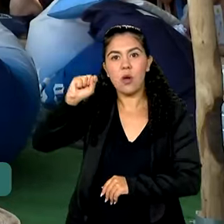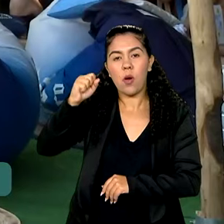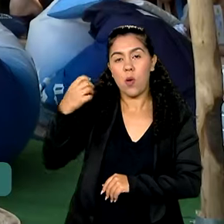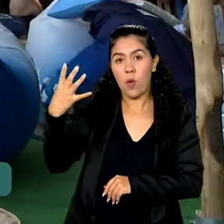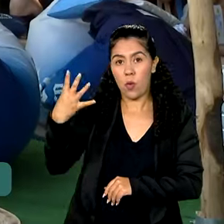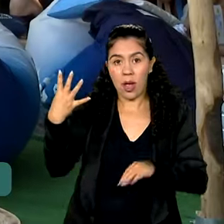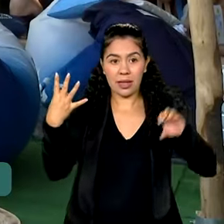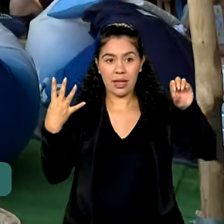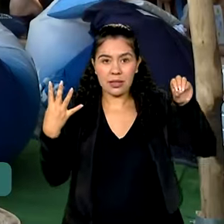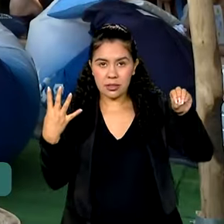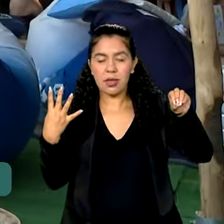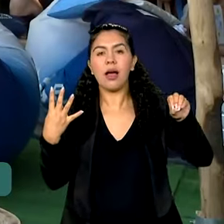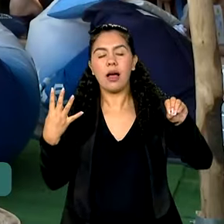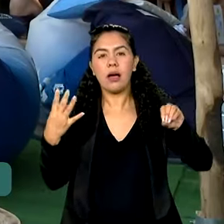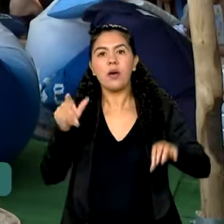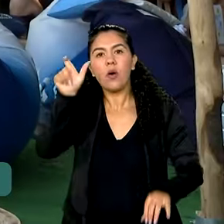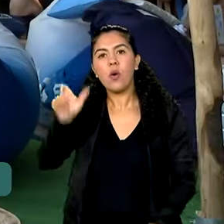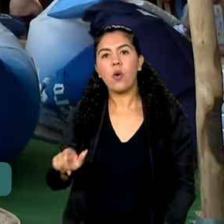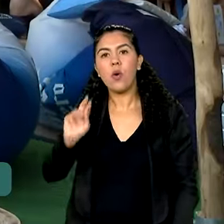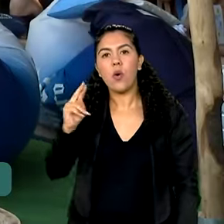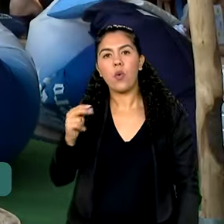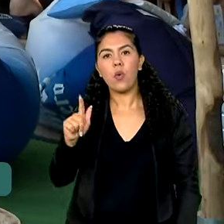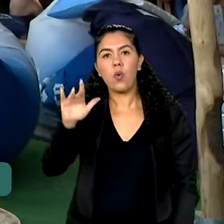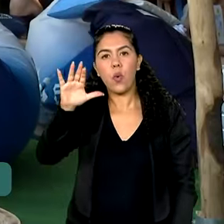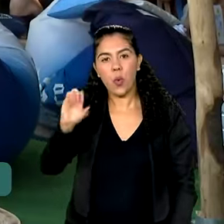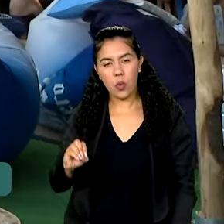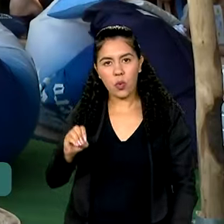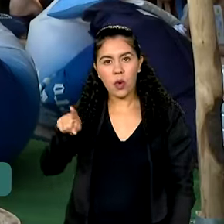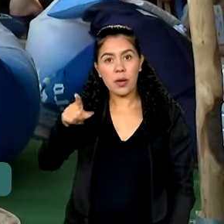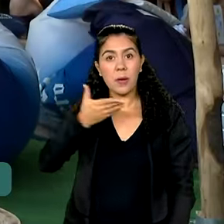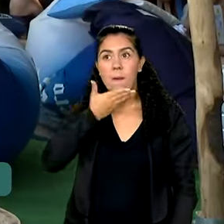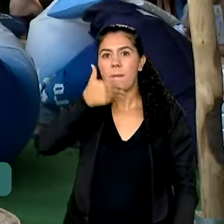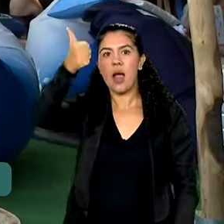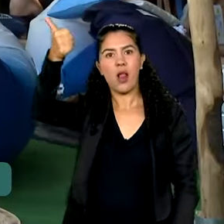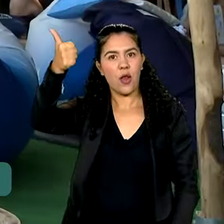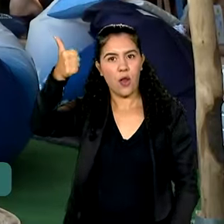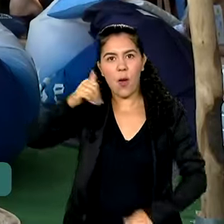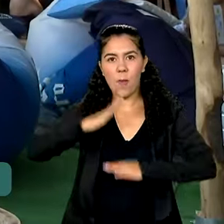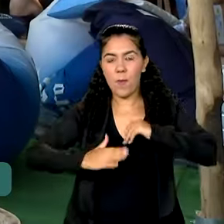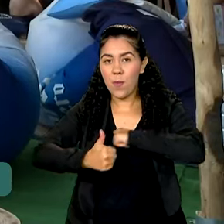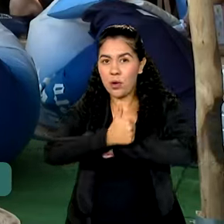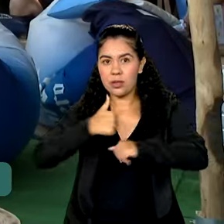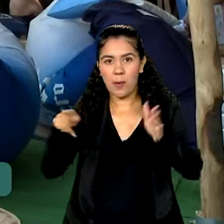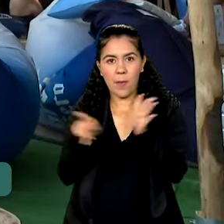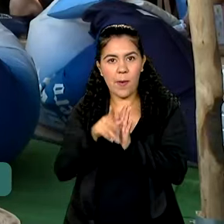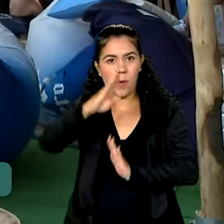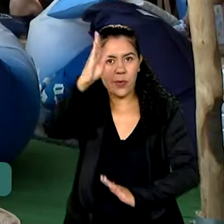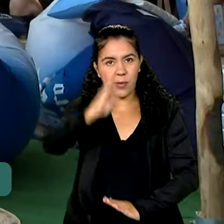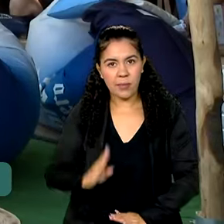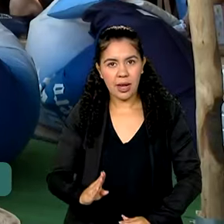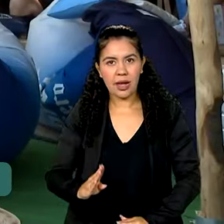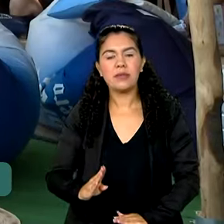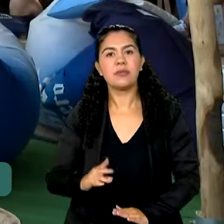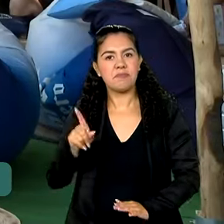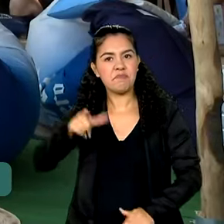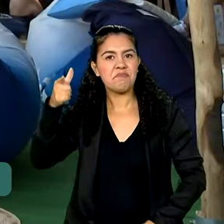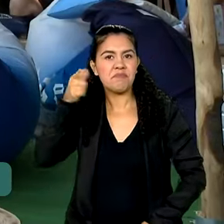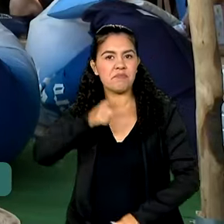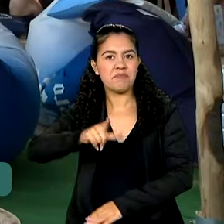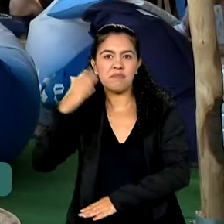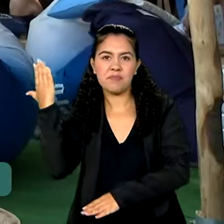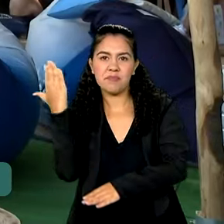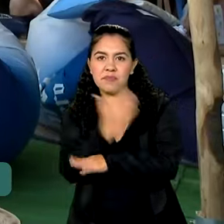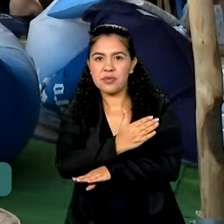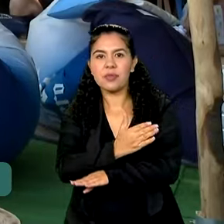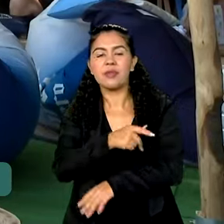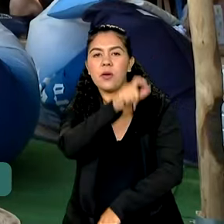no domingo, Hugo Calderano, que é o melhor mesatenista do Brasil e sexto do mundo, encarou e venceu o amigo